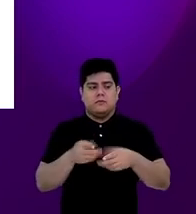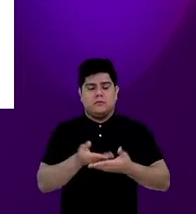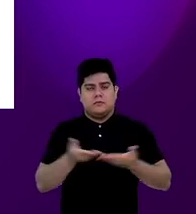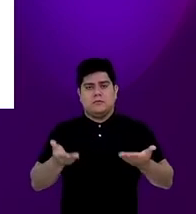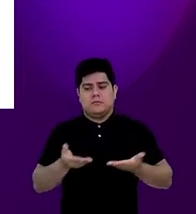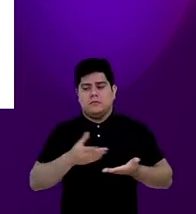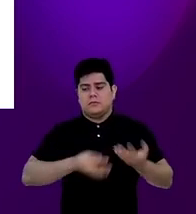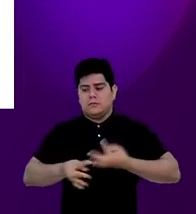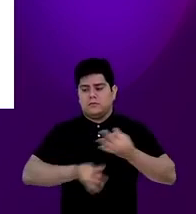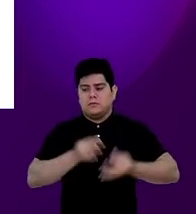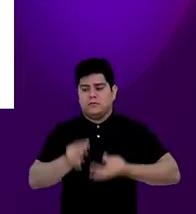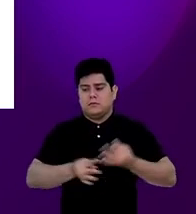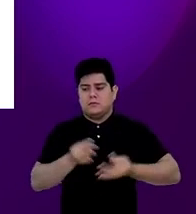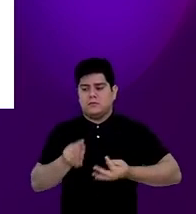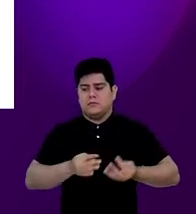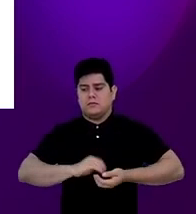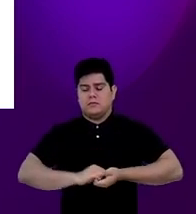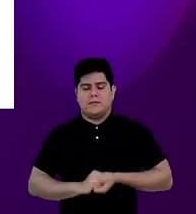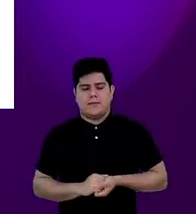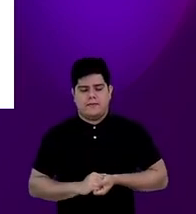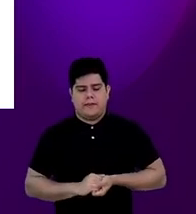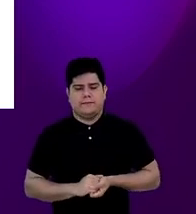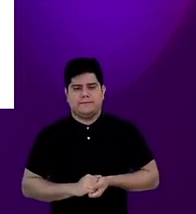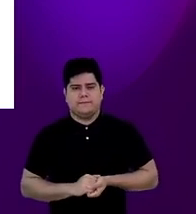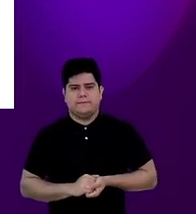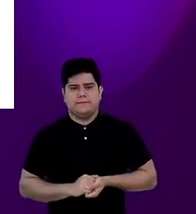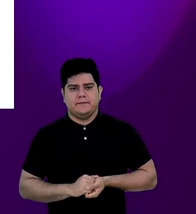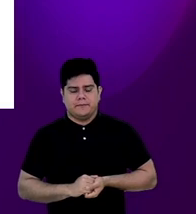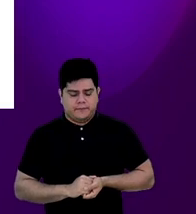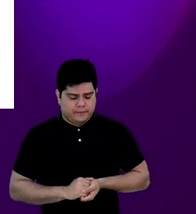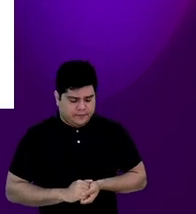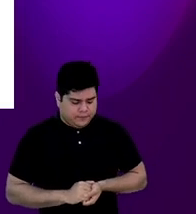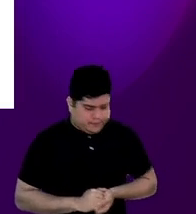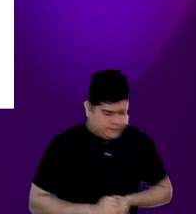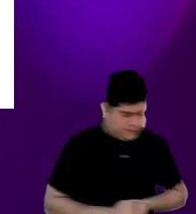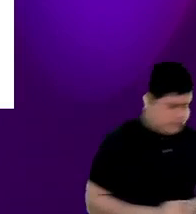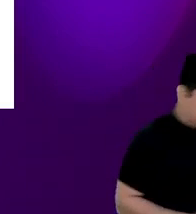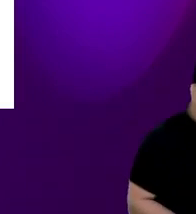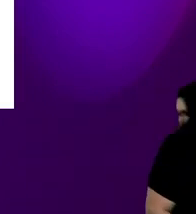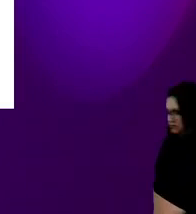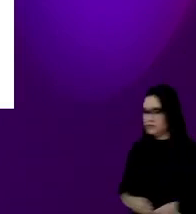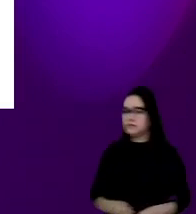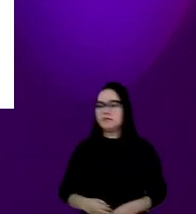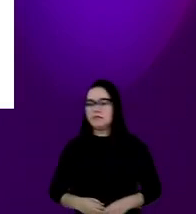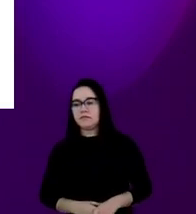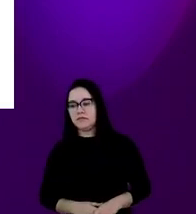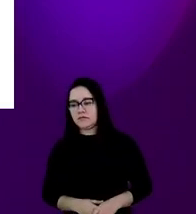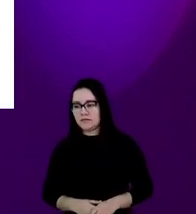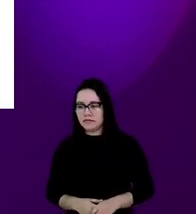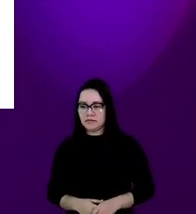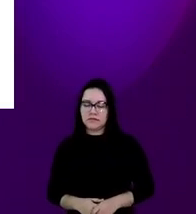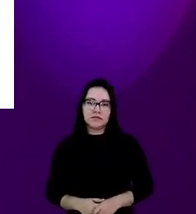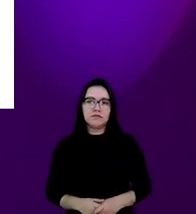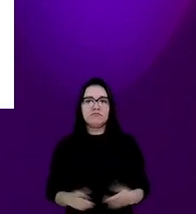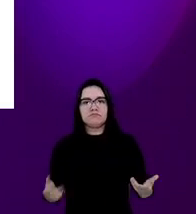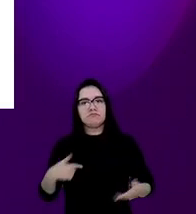uma terapia ponte para você poder chegar com um indivíduo com o mínimo de doença possível ao